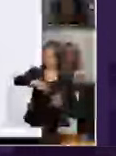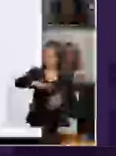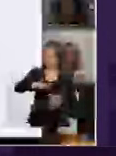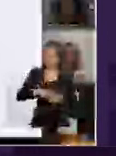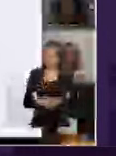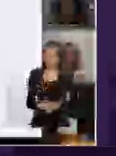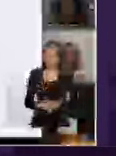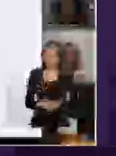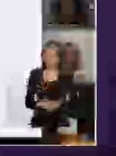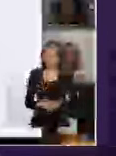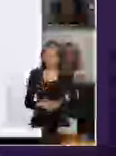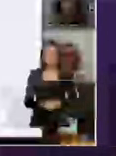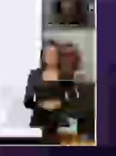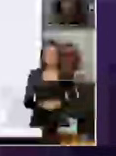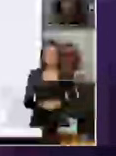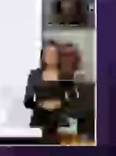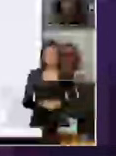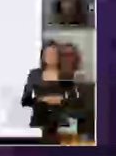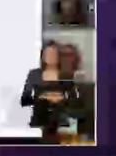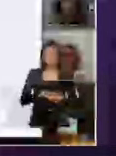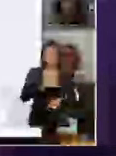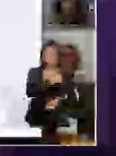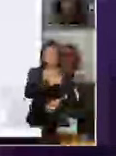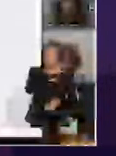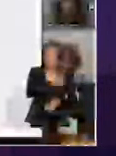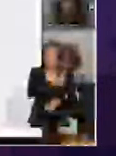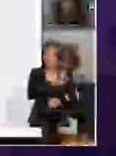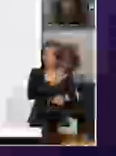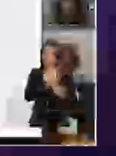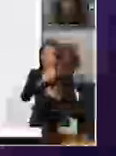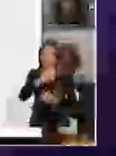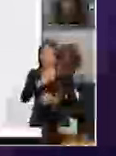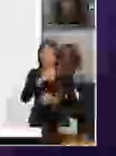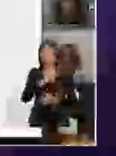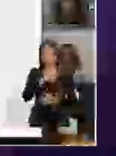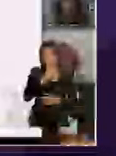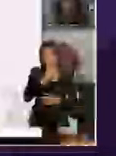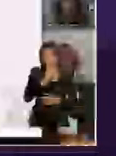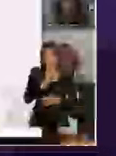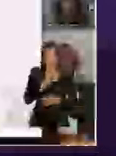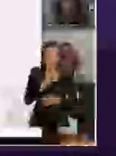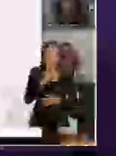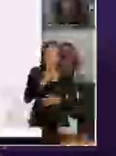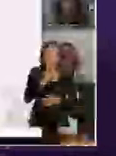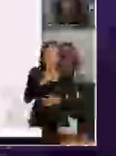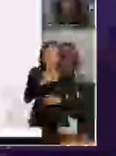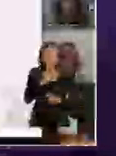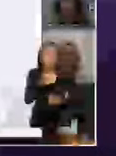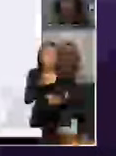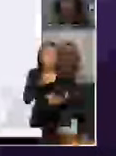menos... crianças que estão entre 5 e 11 anos, meninos, a chance de evoluir